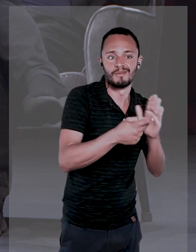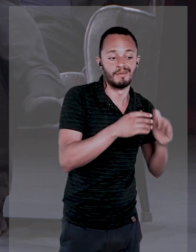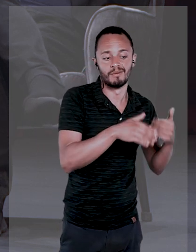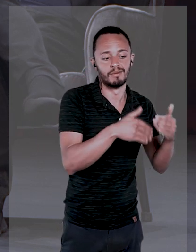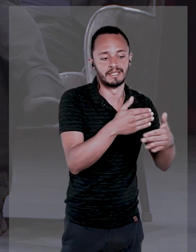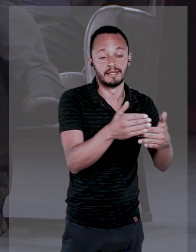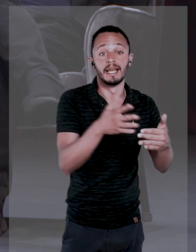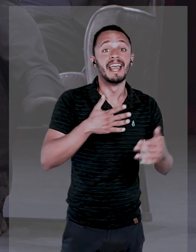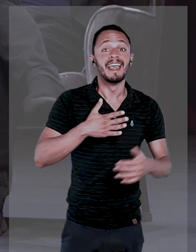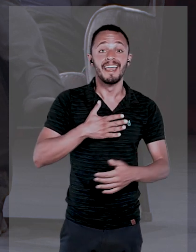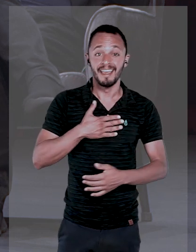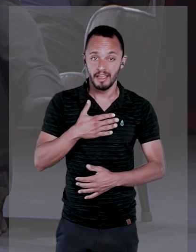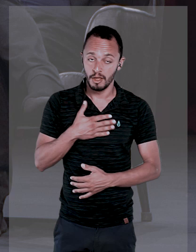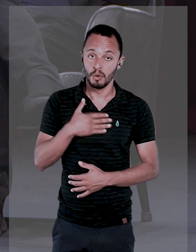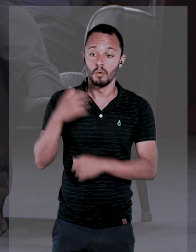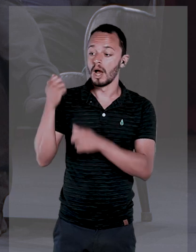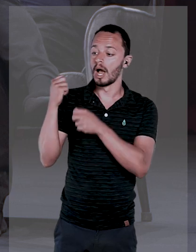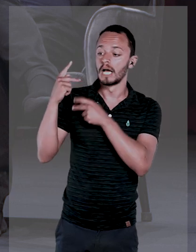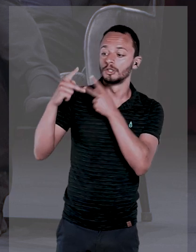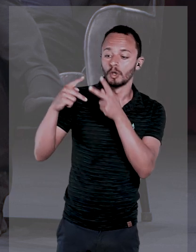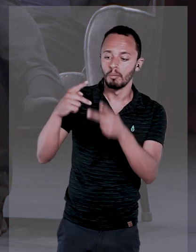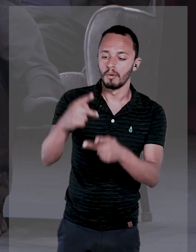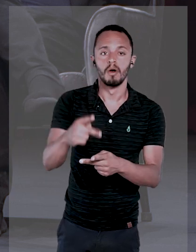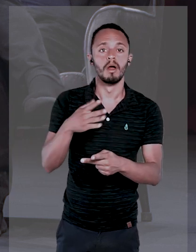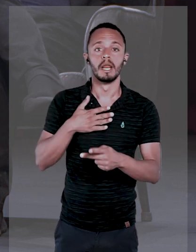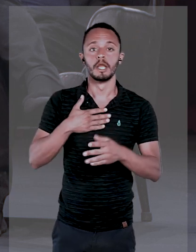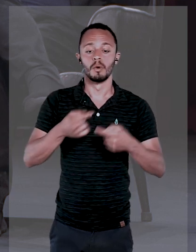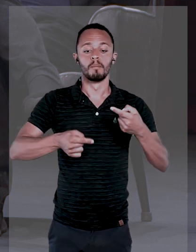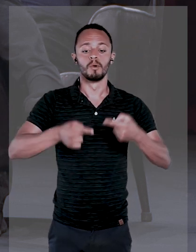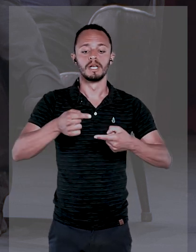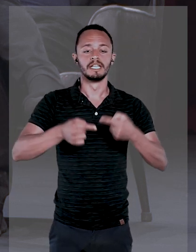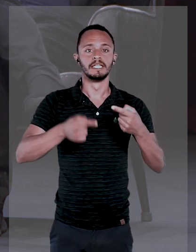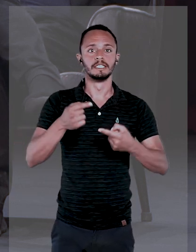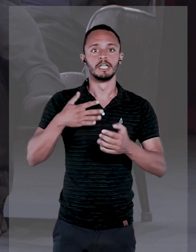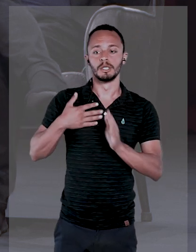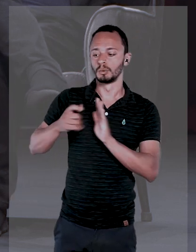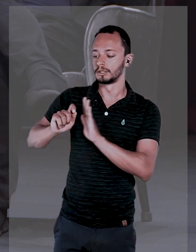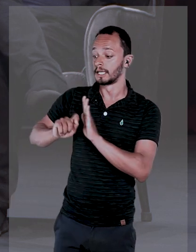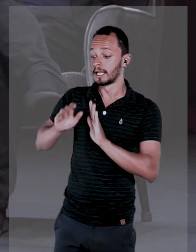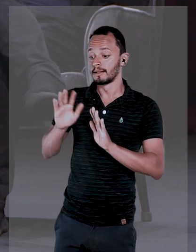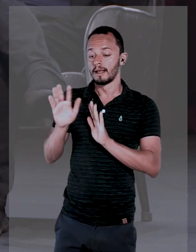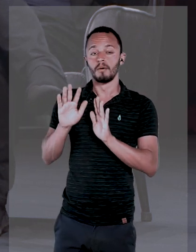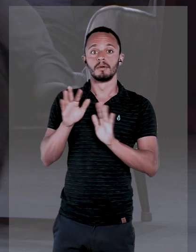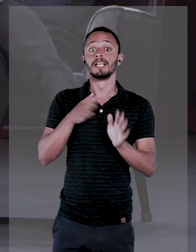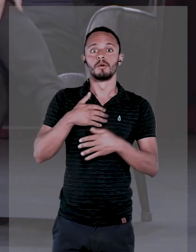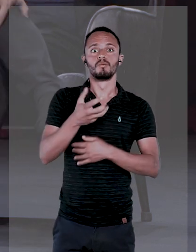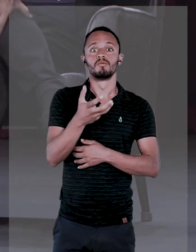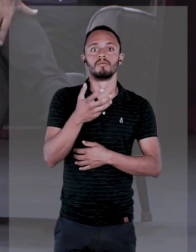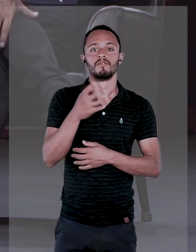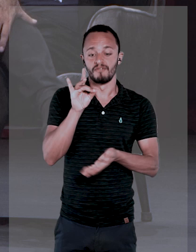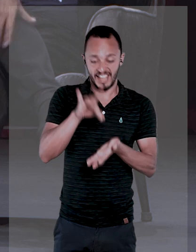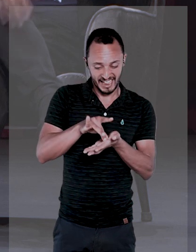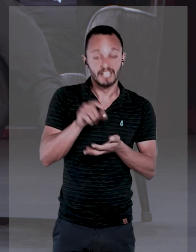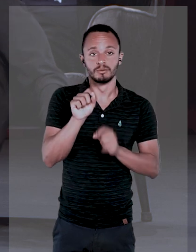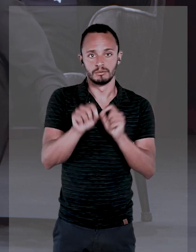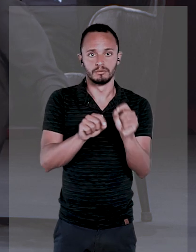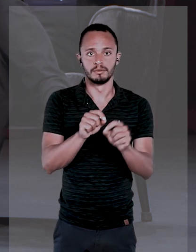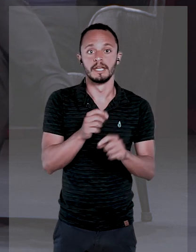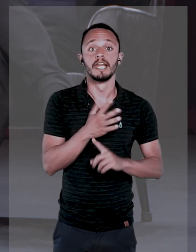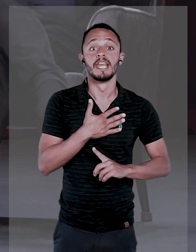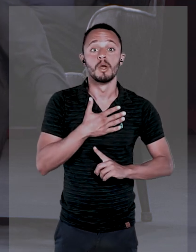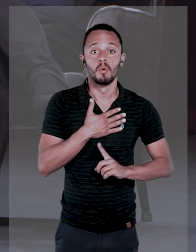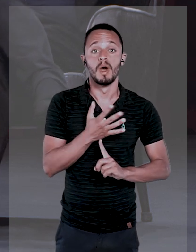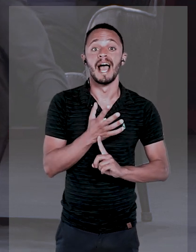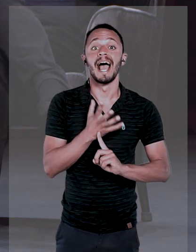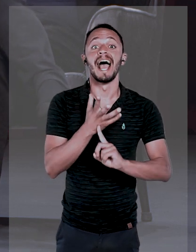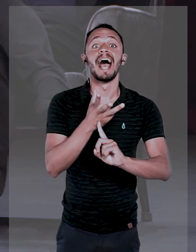sou historiador, não sou antropólogo, não sou sequer político, sou um artista, se vocês quiserem, é assim que eu me